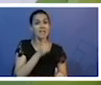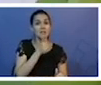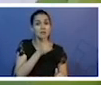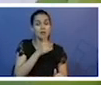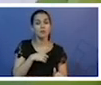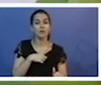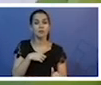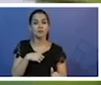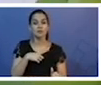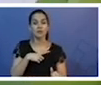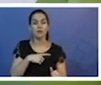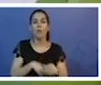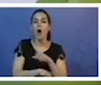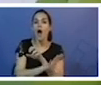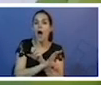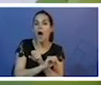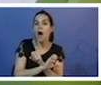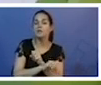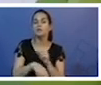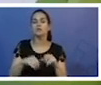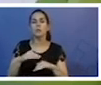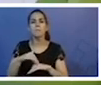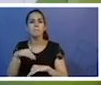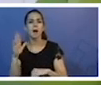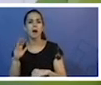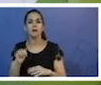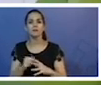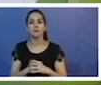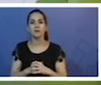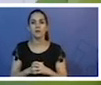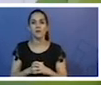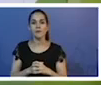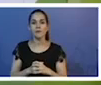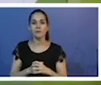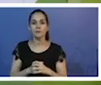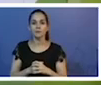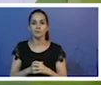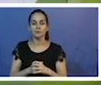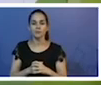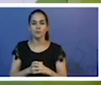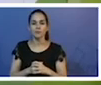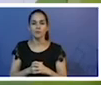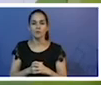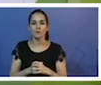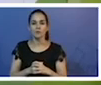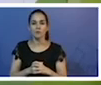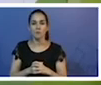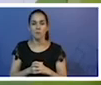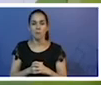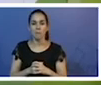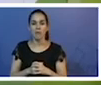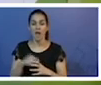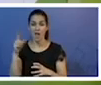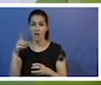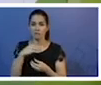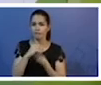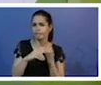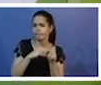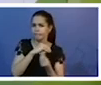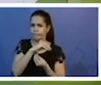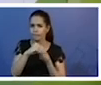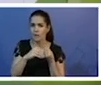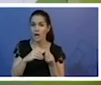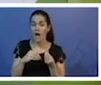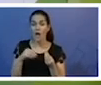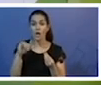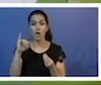ácido clorídrico mais o hidróxido de sódio. Então, aqui o HCl, ele vai sofrer uma ionização,